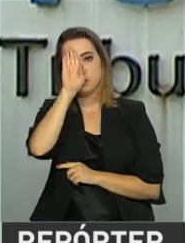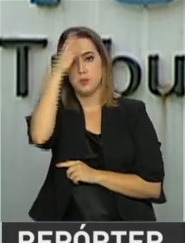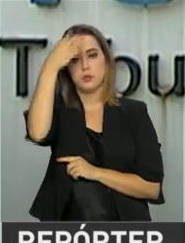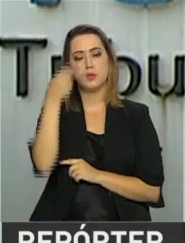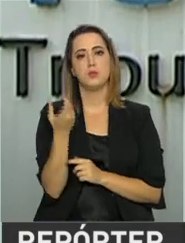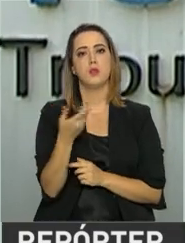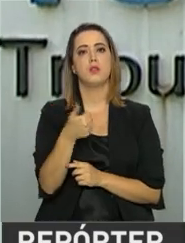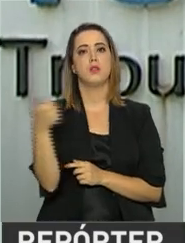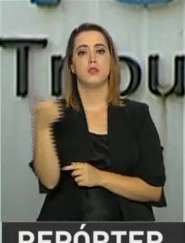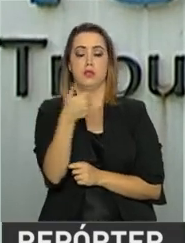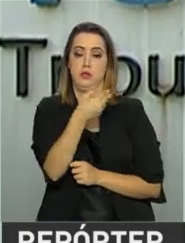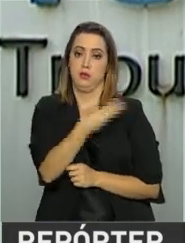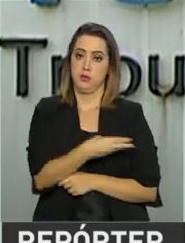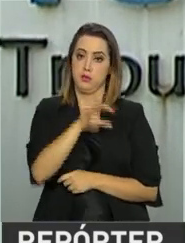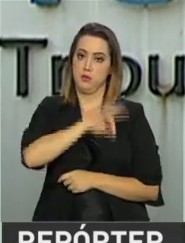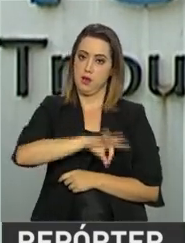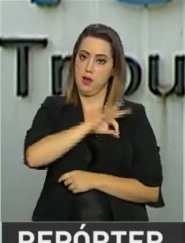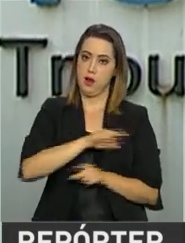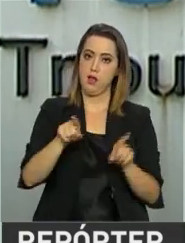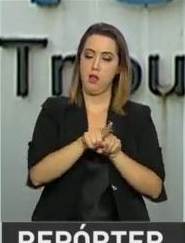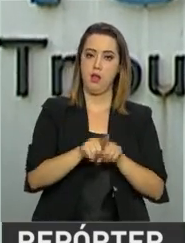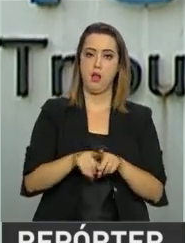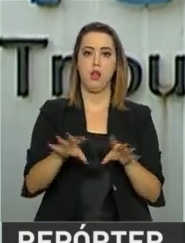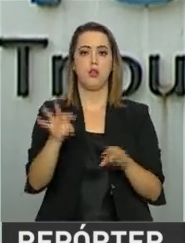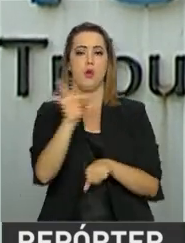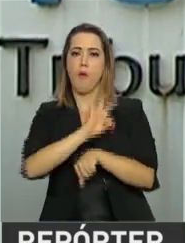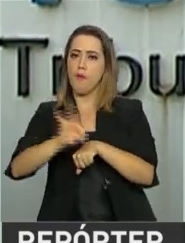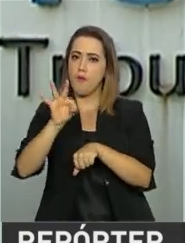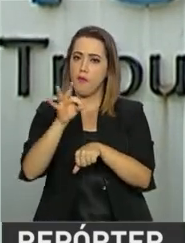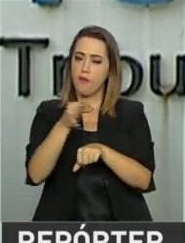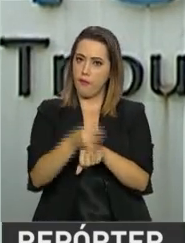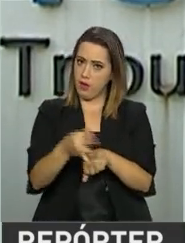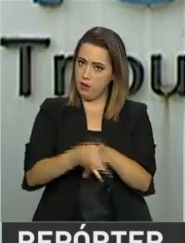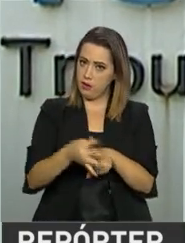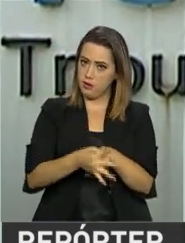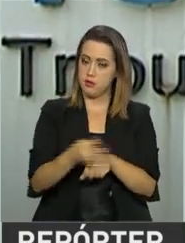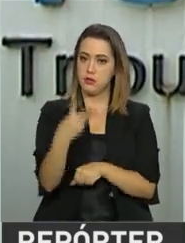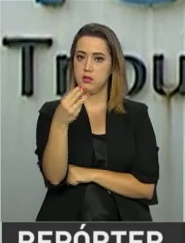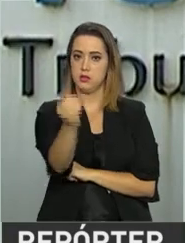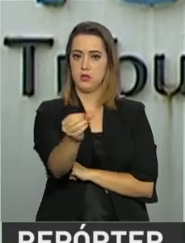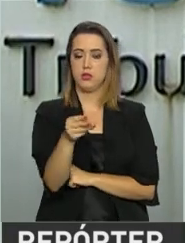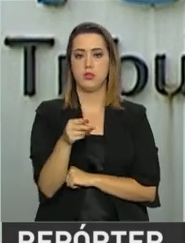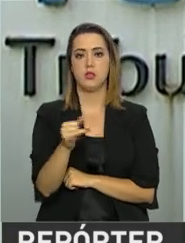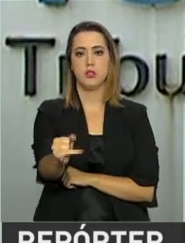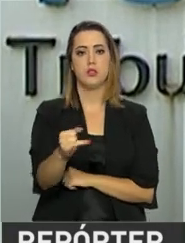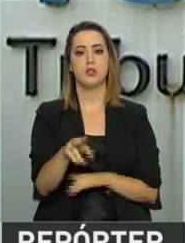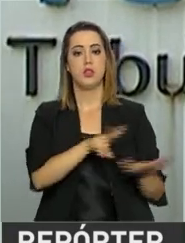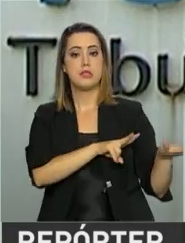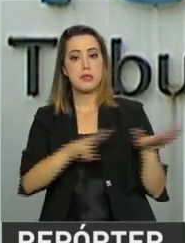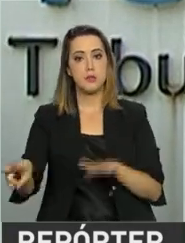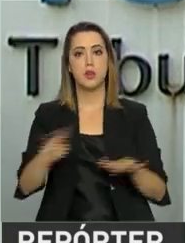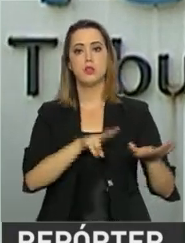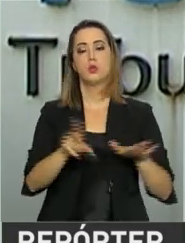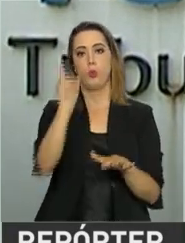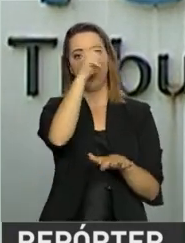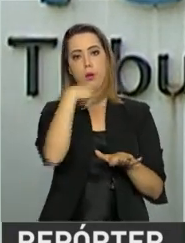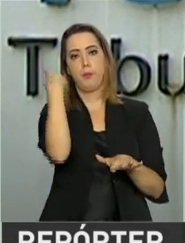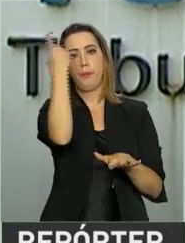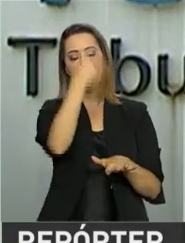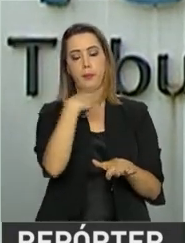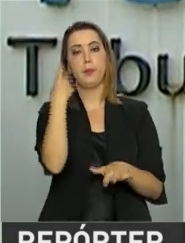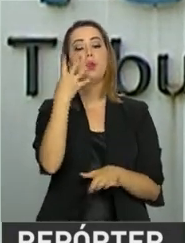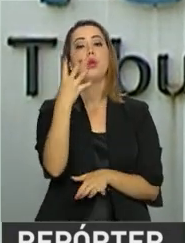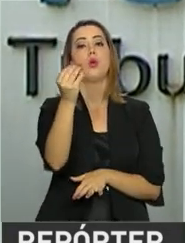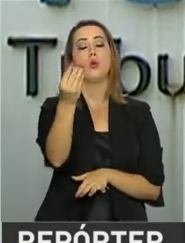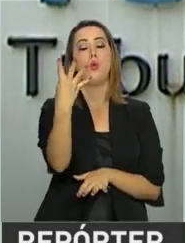o 13º salário férias remuneradas de 30 dias jornada semanal de trabalho de no máximo 44